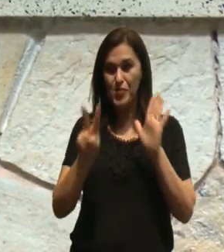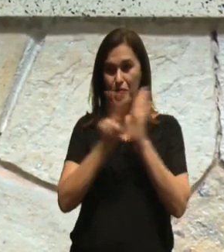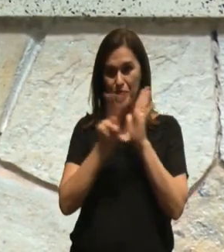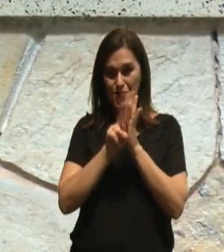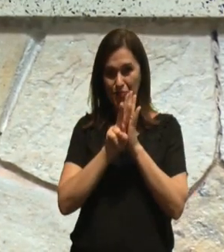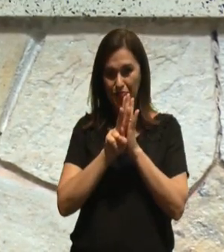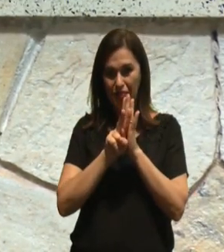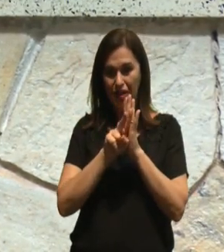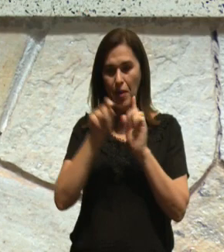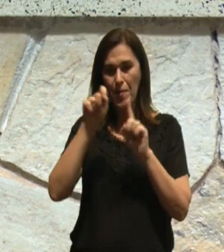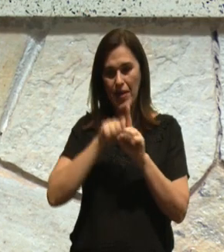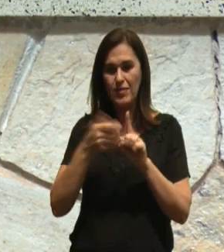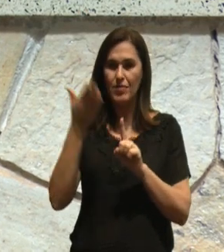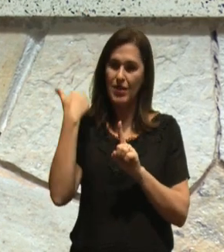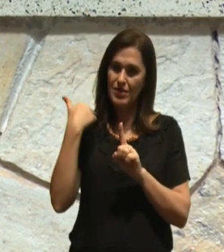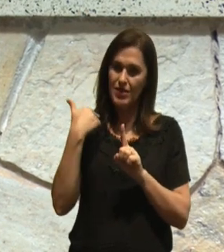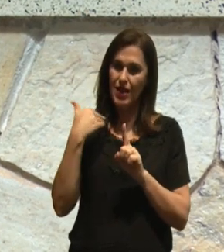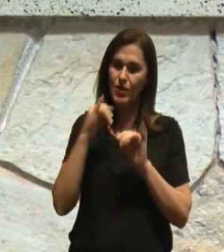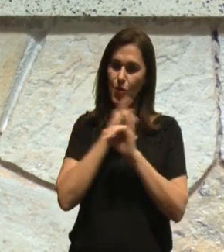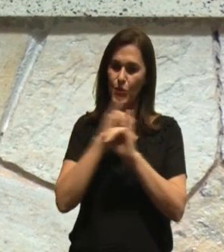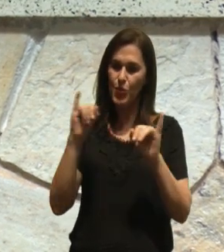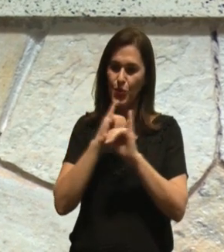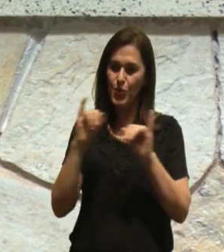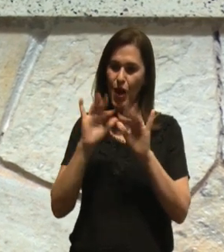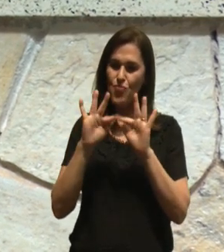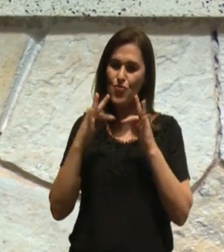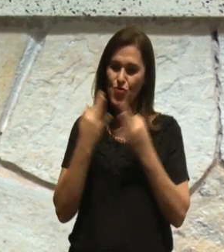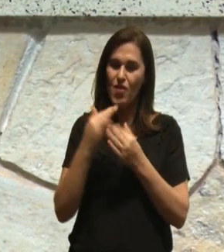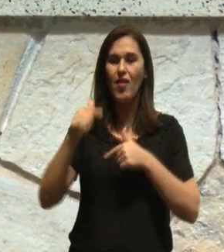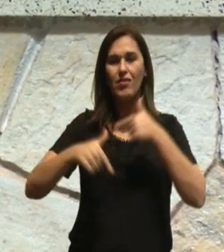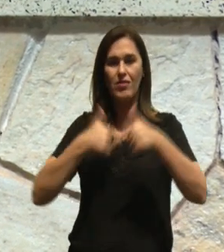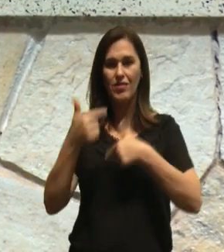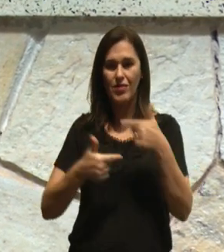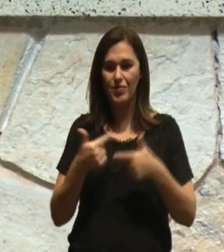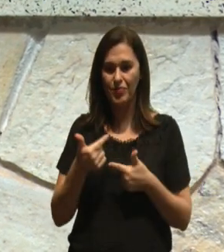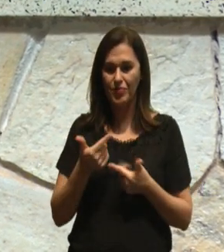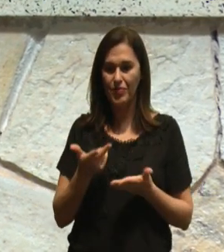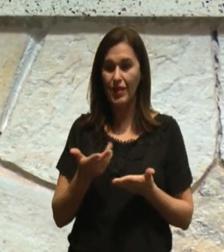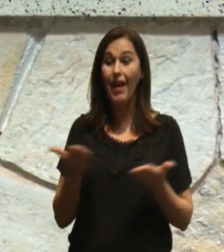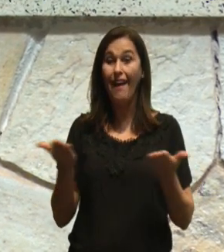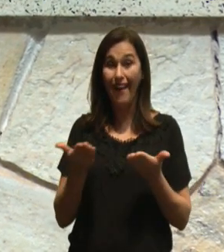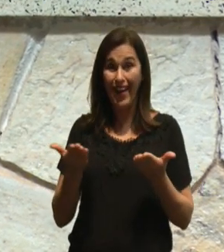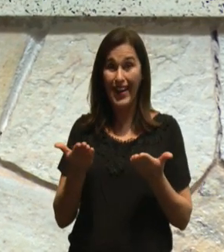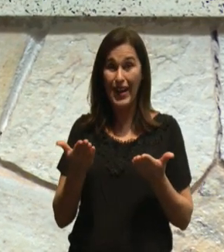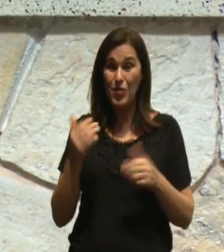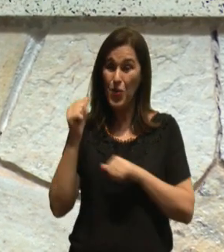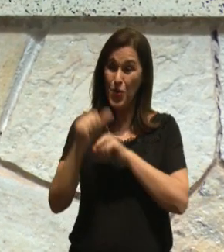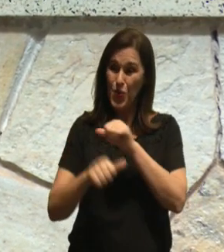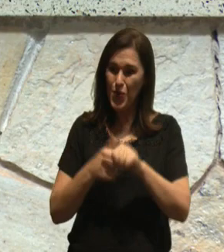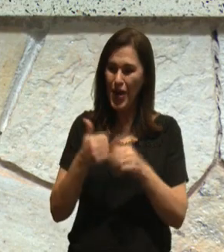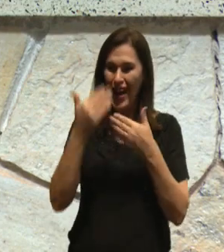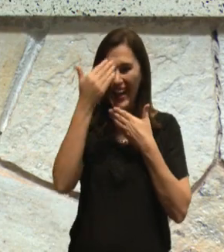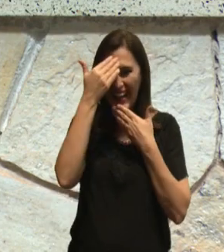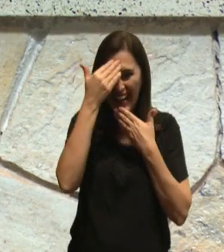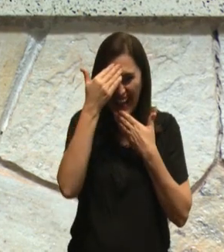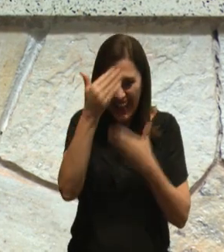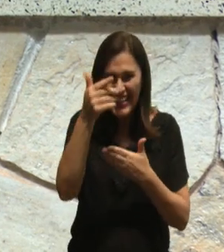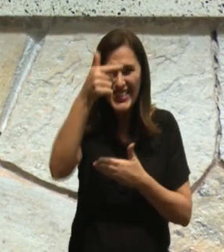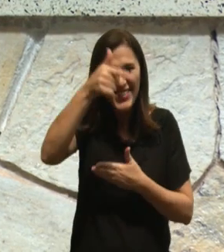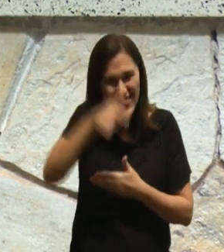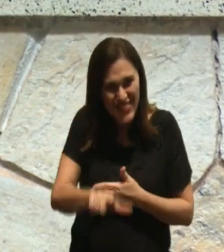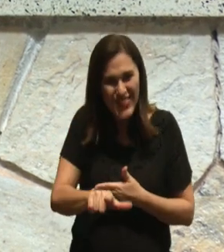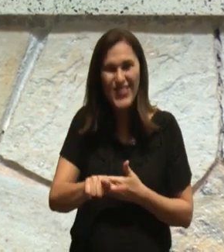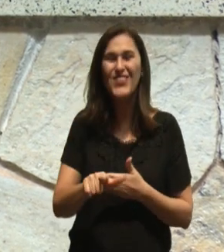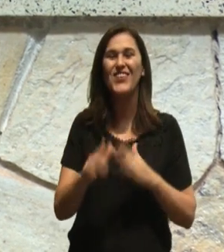próximo passado, com informações da nossa família e do trabalho. Neste, queremos renovar o nosso agradecimento à